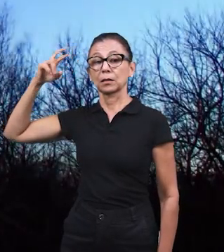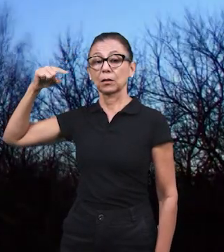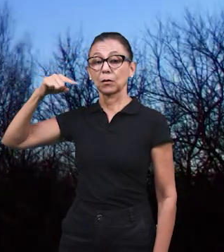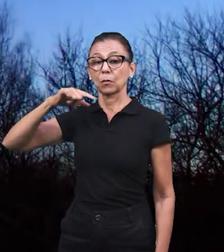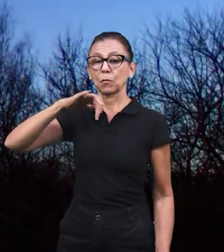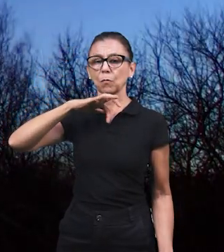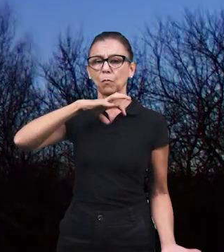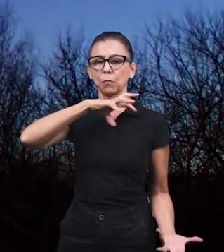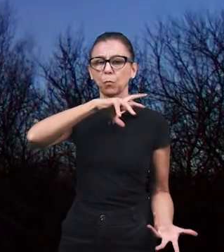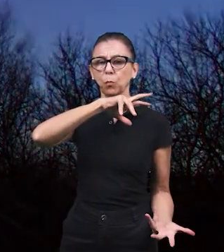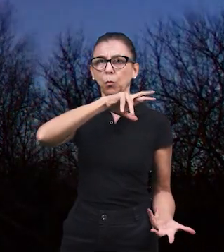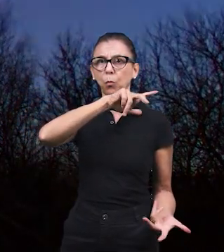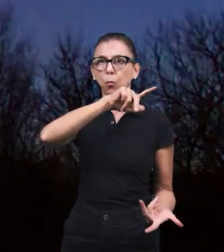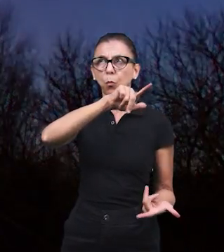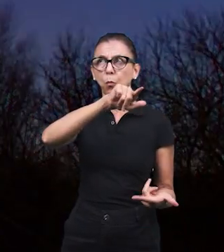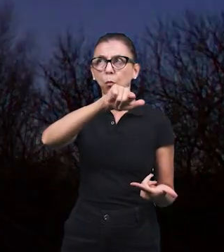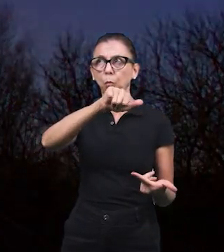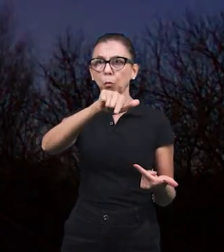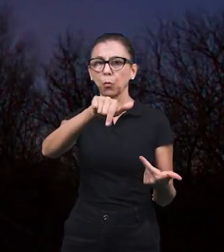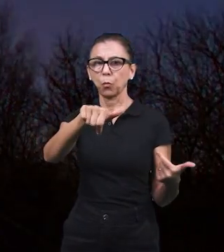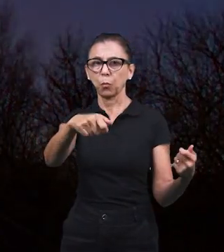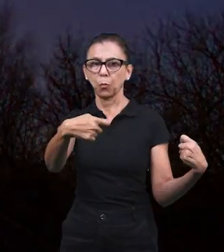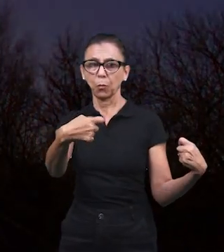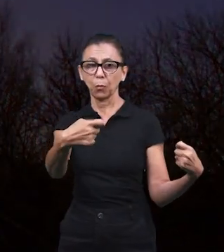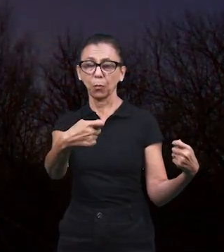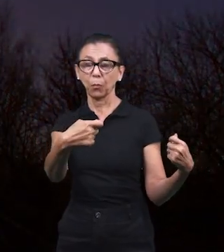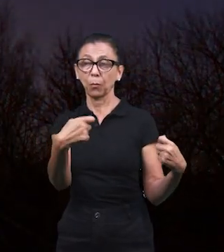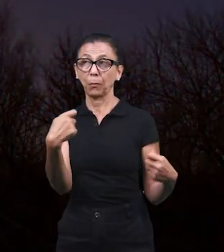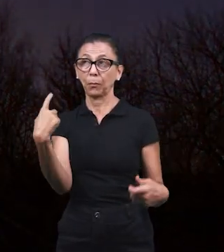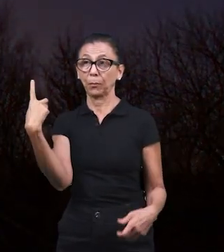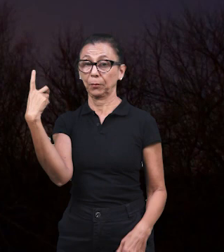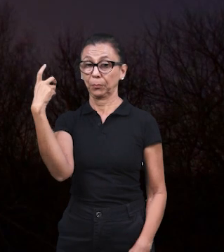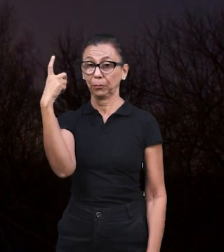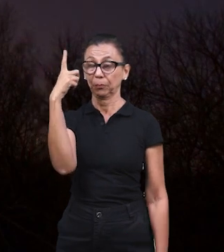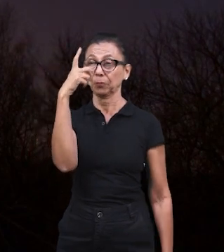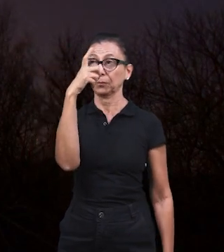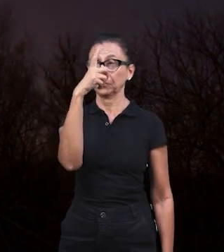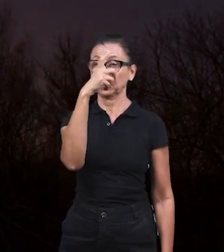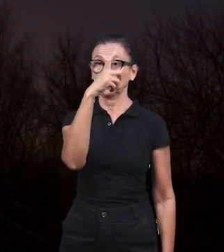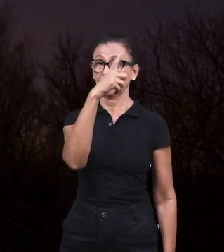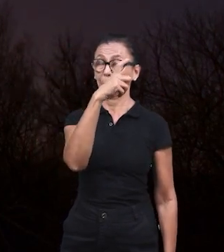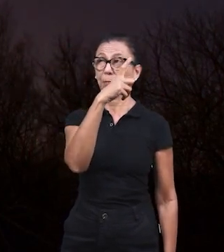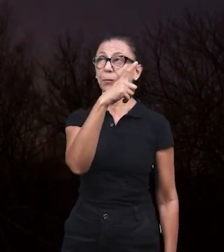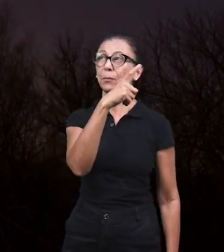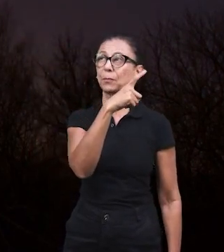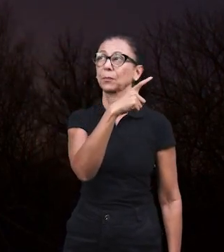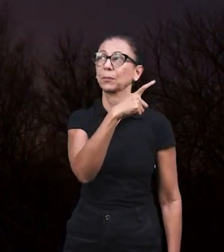A sombra da noite se aproxima,